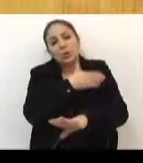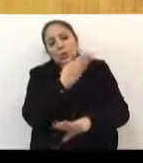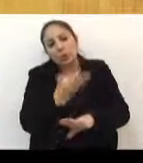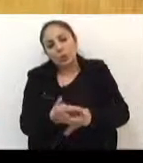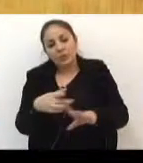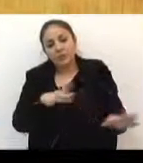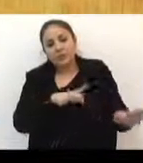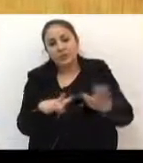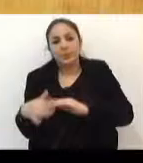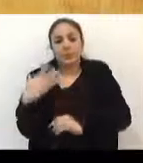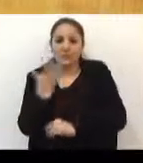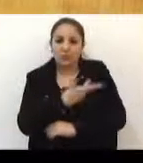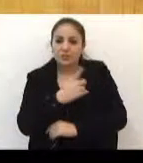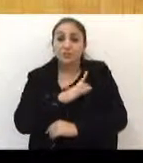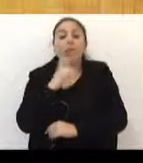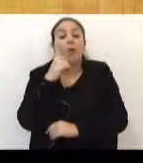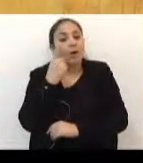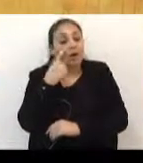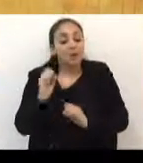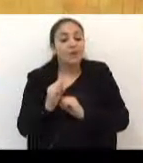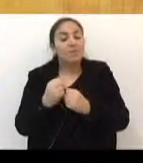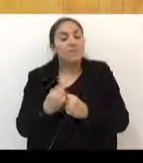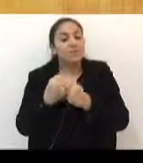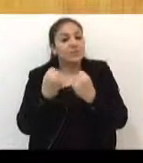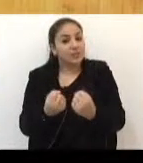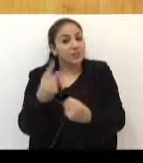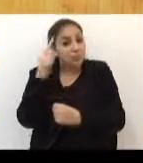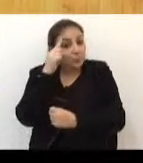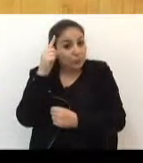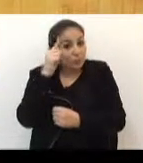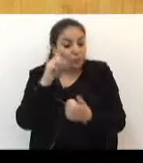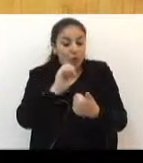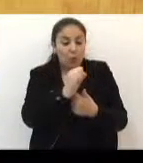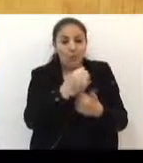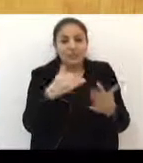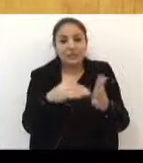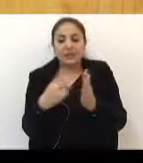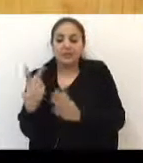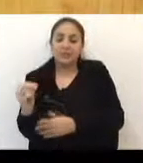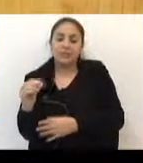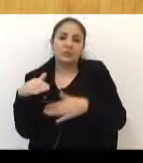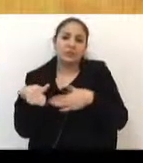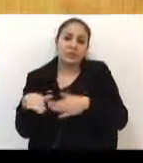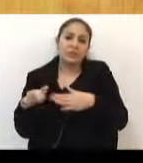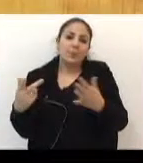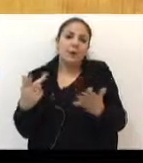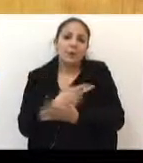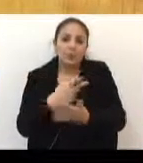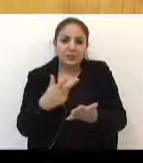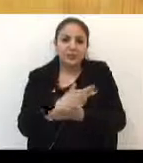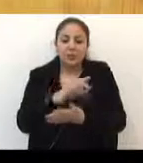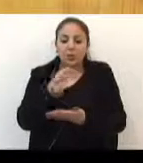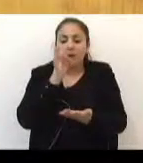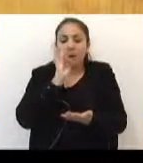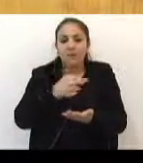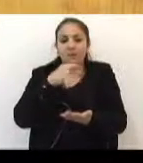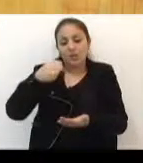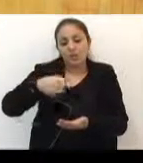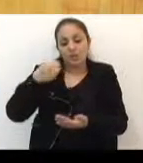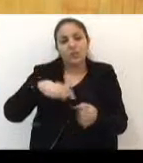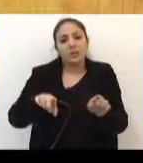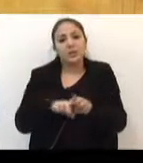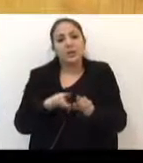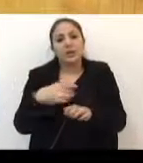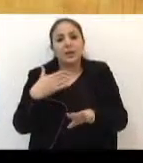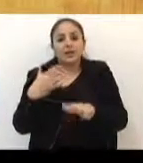tem pela frente. Reforçamos então, todos os dias, de 8 a 20 de setembro, está ocorrendo os cafés de chaleira, né? E contamos com a participação